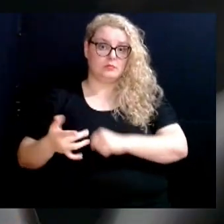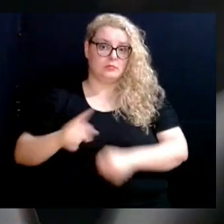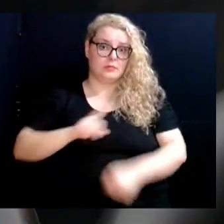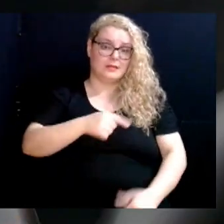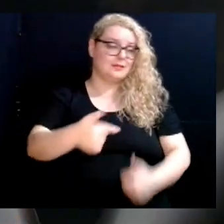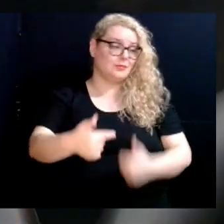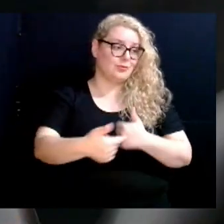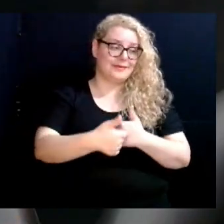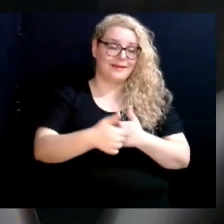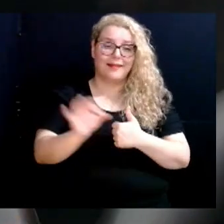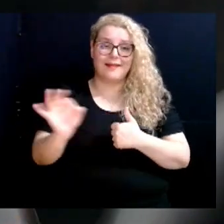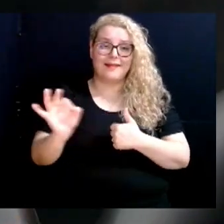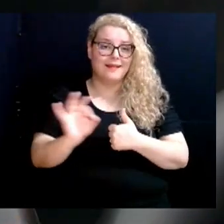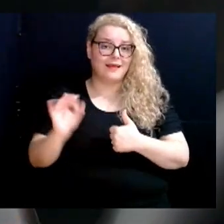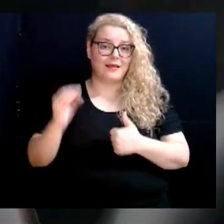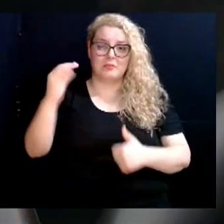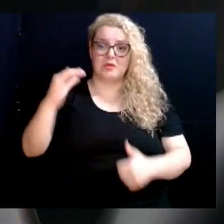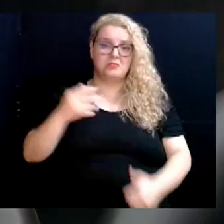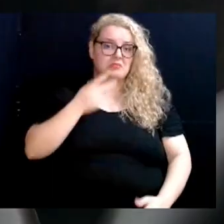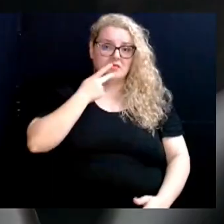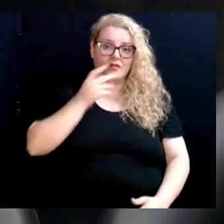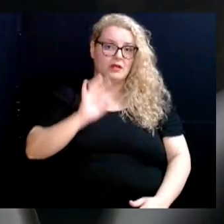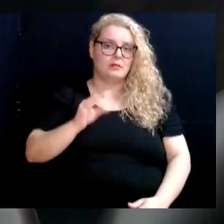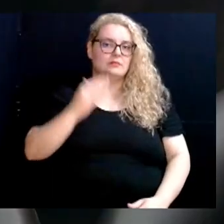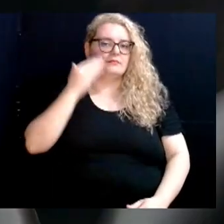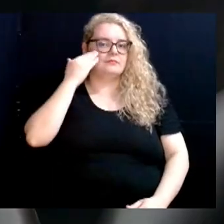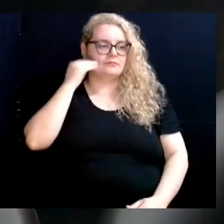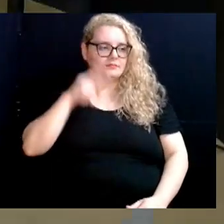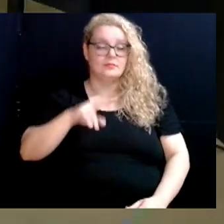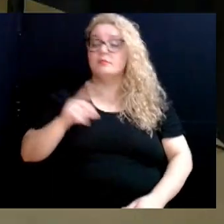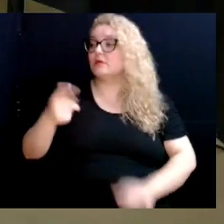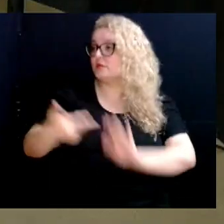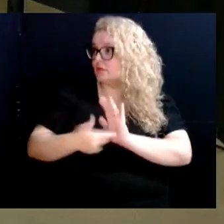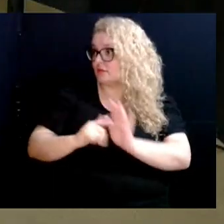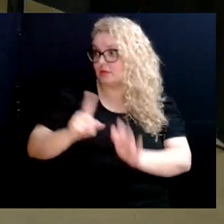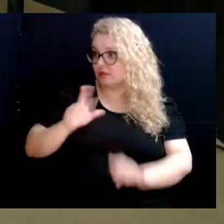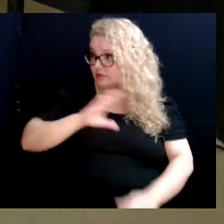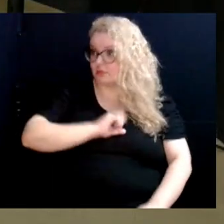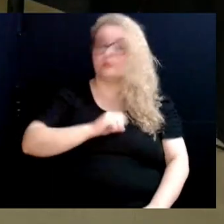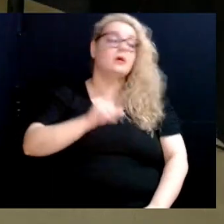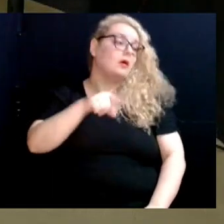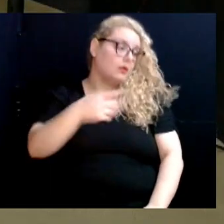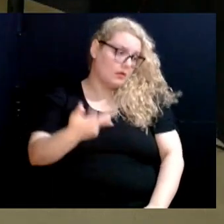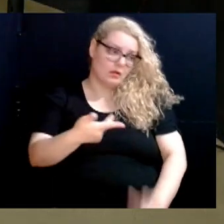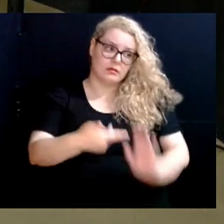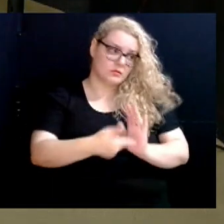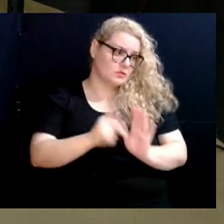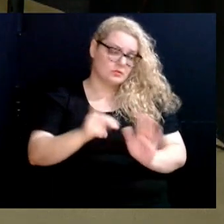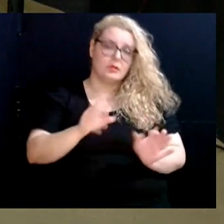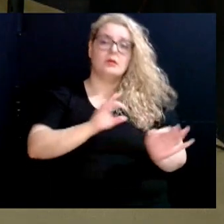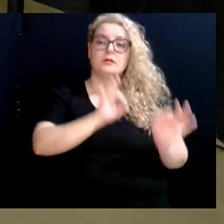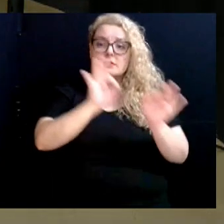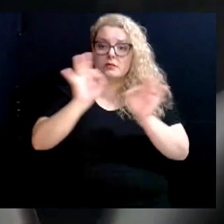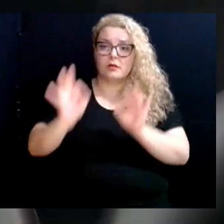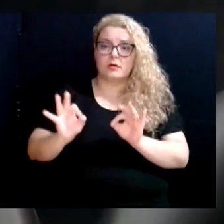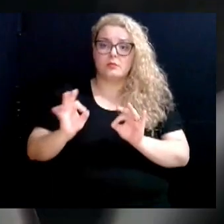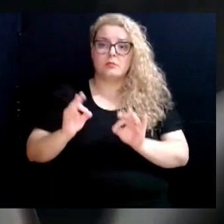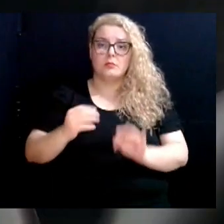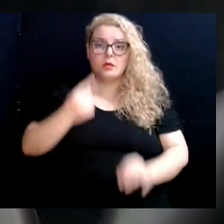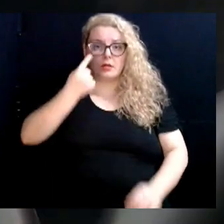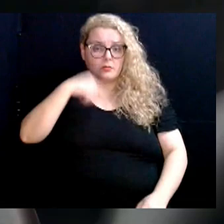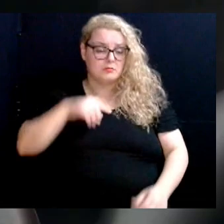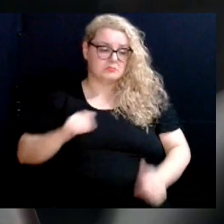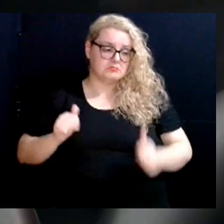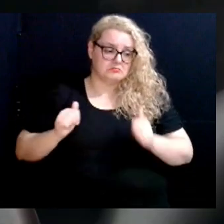nada que eu posto, não comentam, mas eu sei que elas estão Mas não quer dizer que elas não gostam, não é quer dizer isso. que elas não gostam, elas estão acompanhando, tem um perfil mais